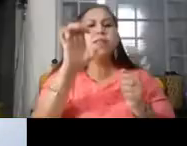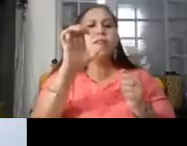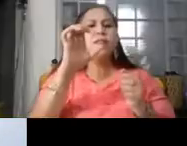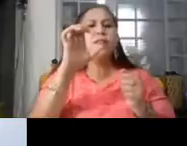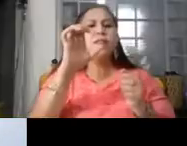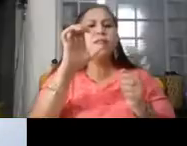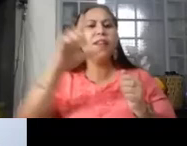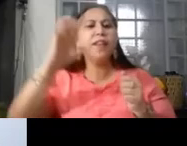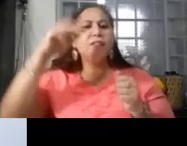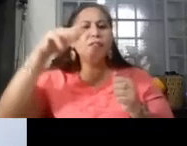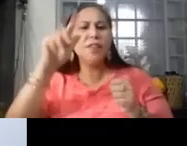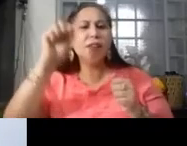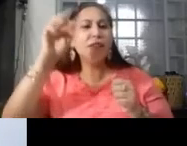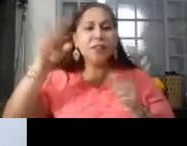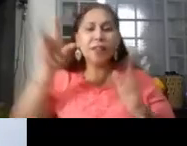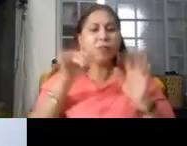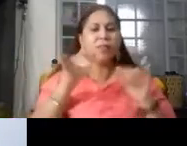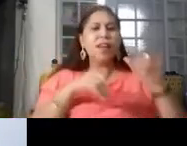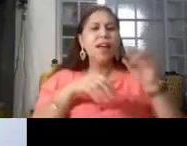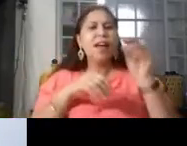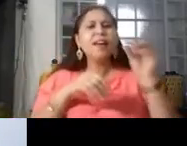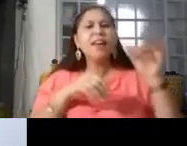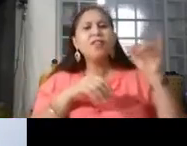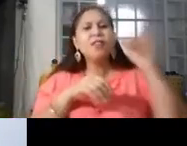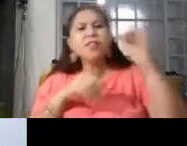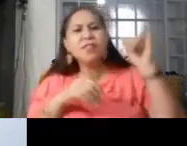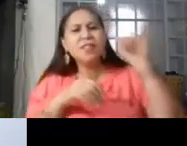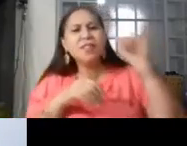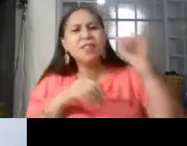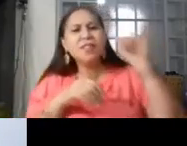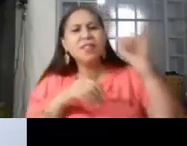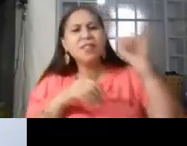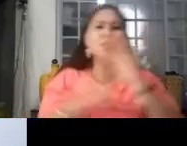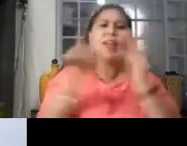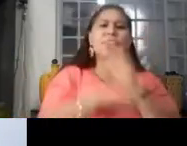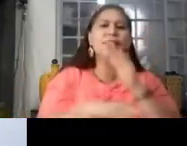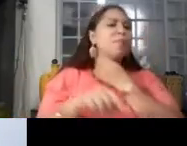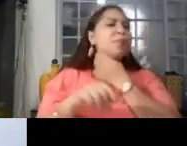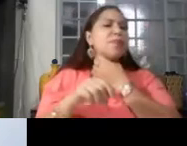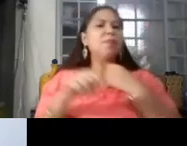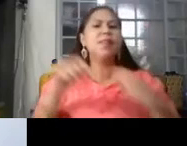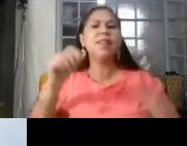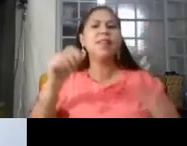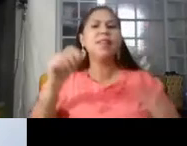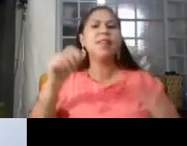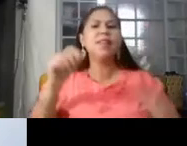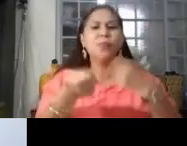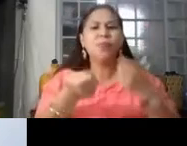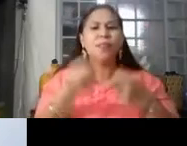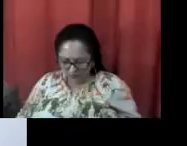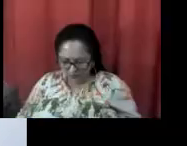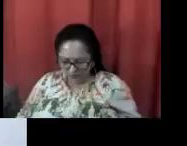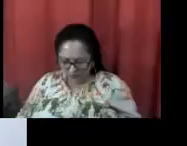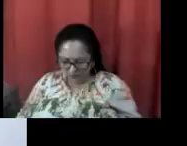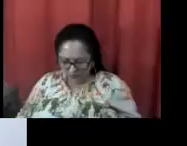o sinal do Telegram, viu? De tanto que ninguém usa. É aquele aviãozinho, né? Eu vou perguntar aqui depois às meninas o Um sinal. aviãozinho